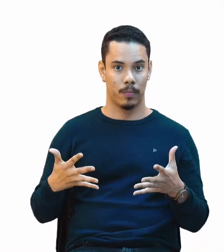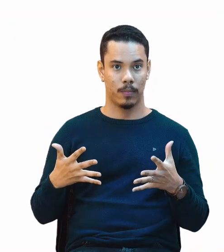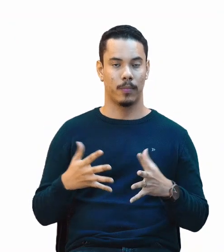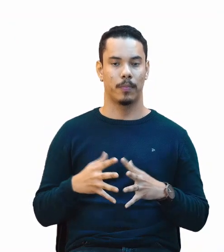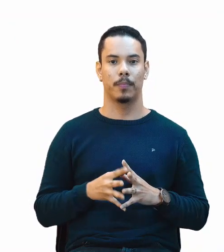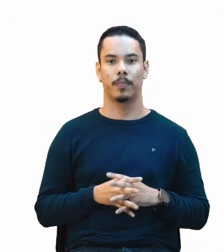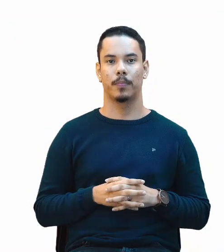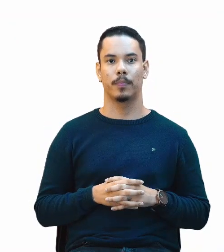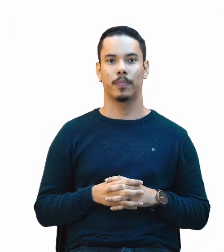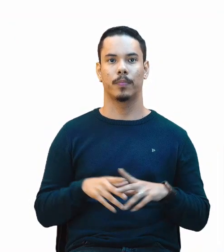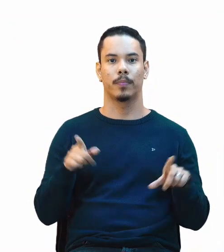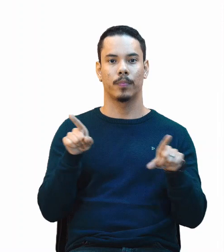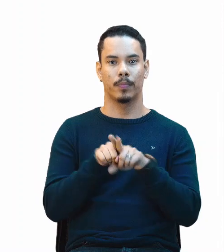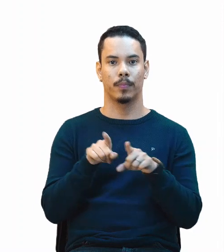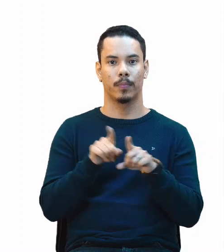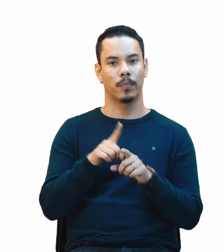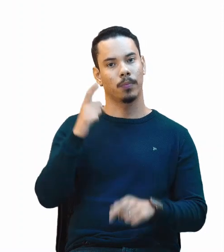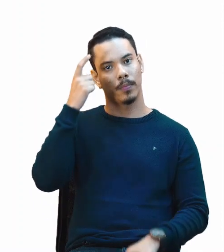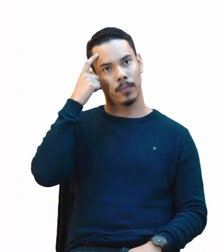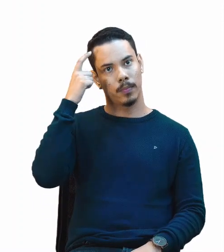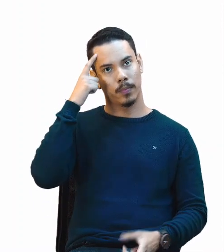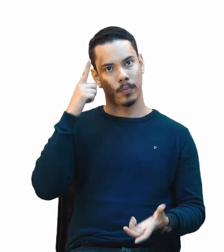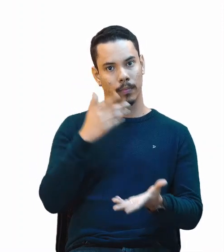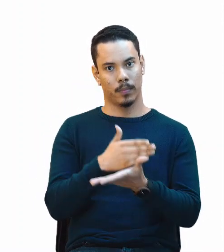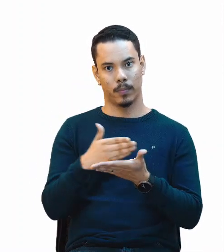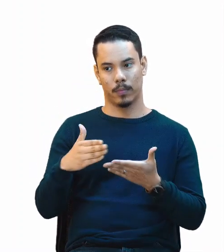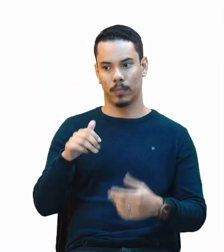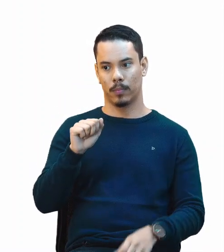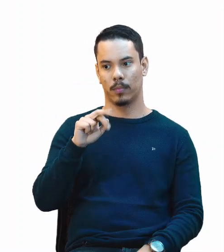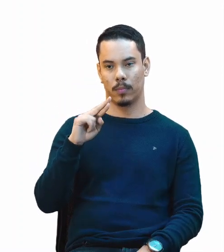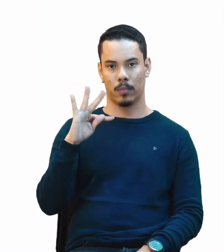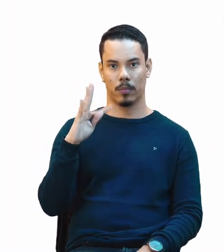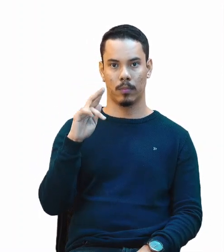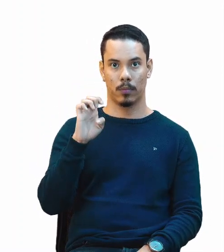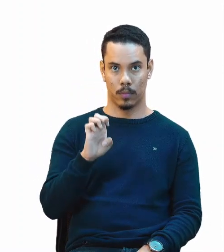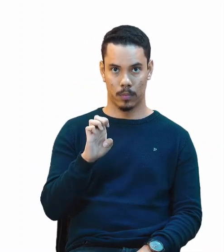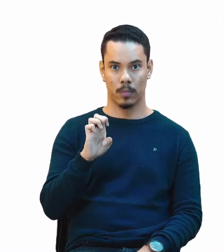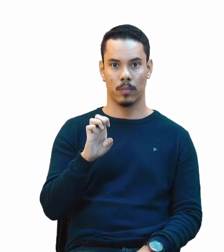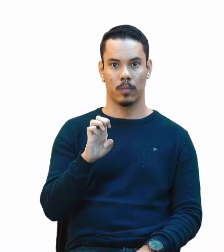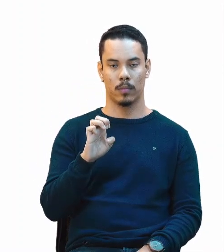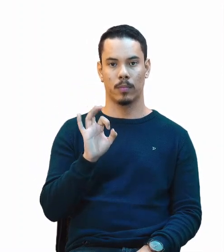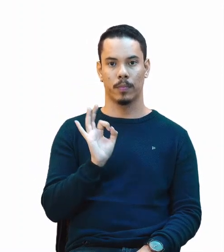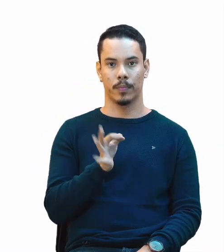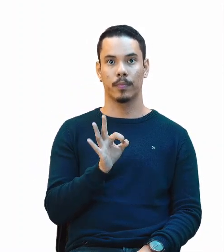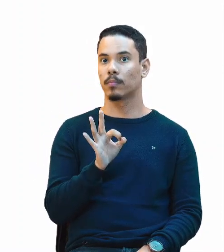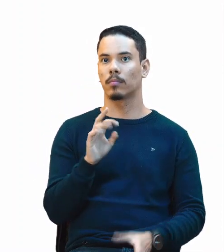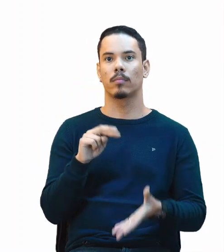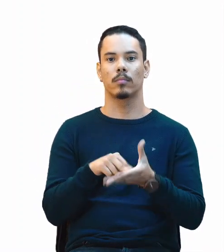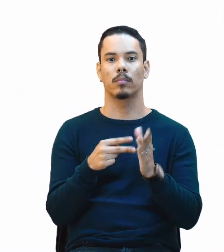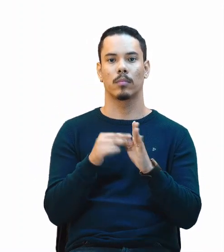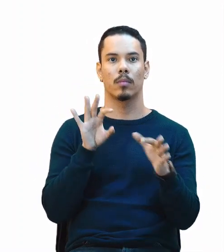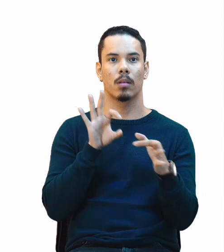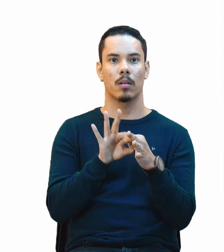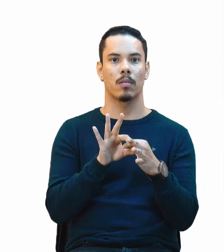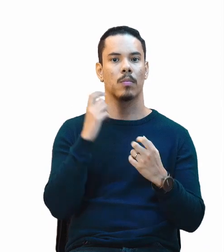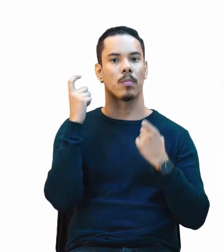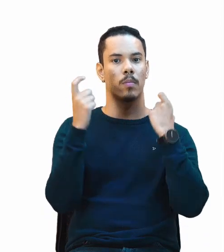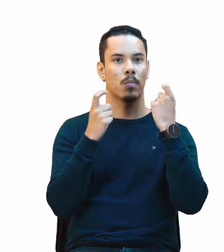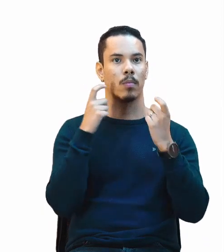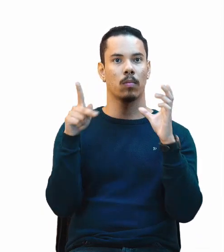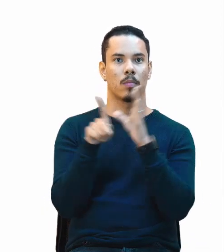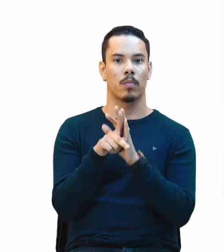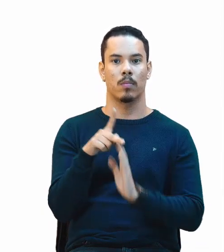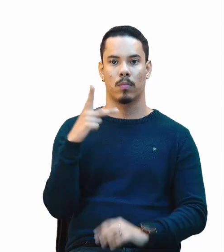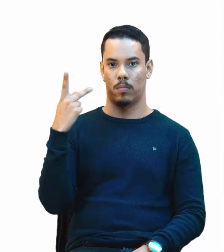Além disso, essa noção de princípio, que é arché, ou arqué, está vinculada à preocupação desses filósofos